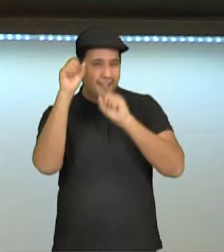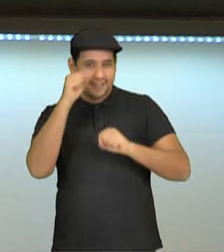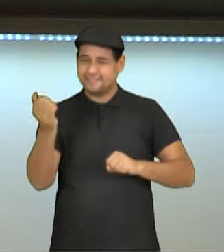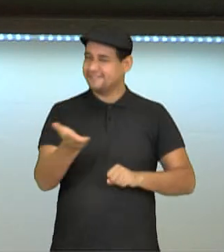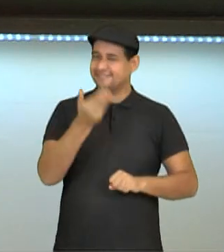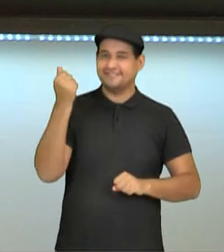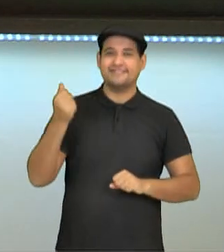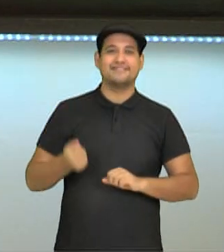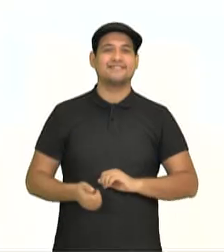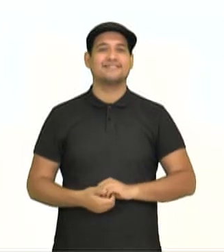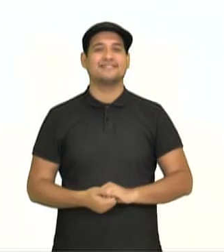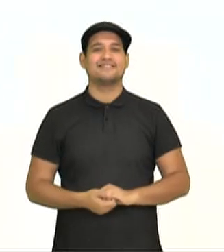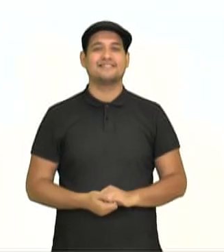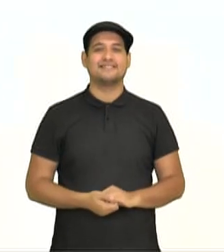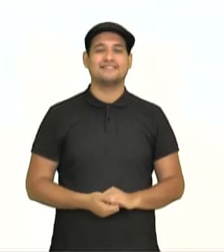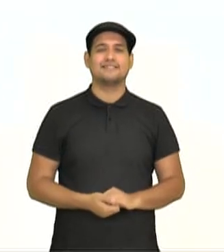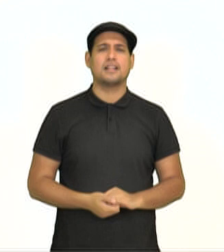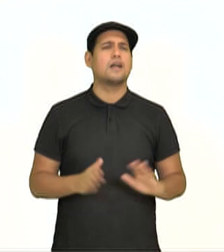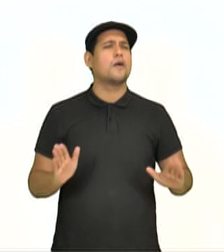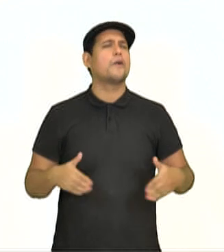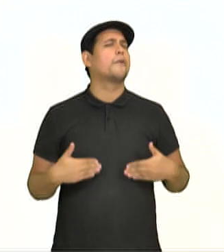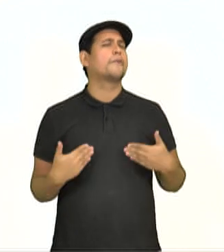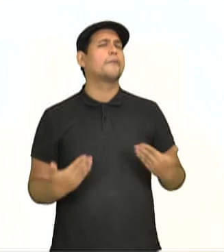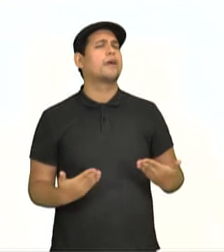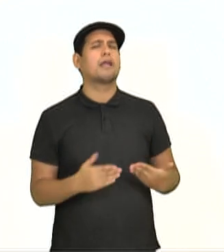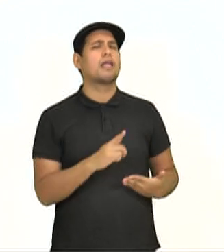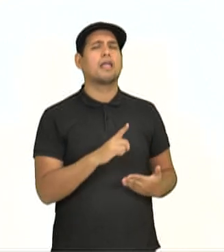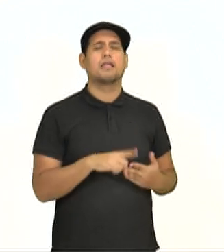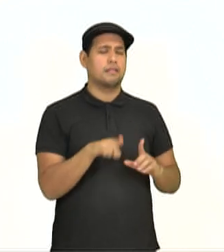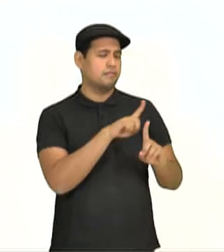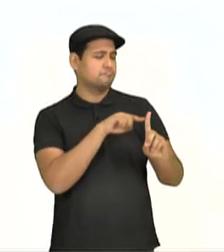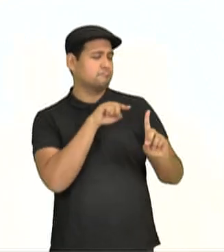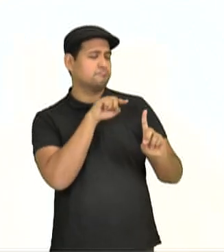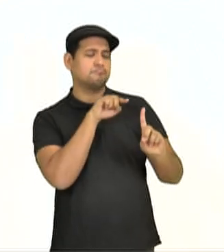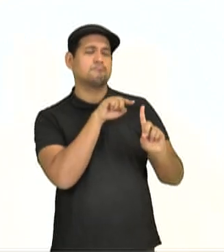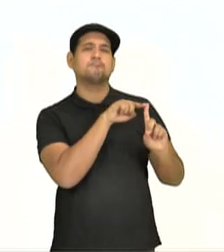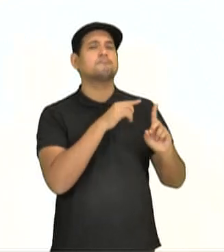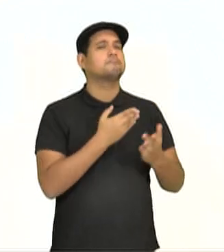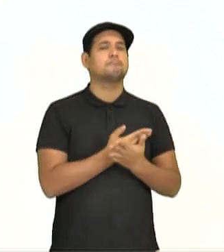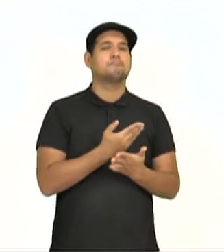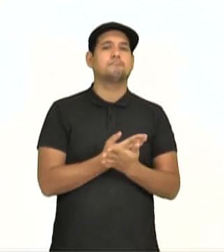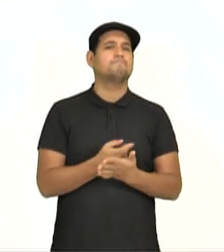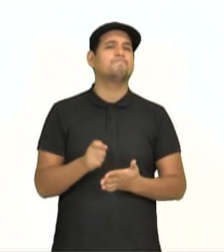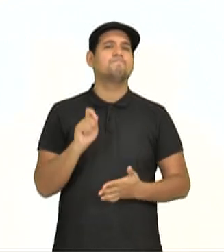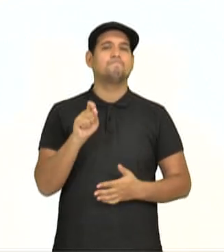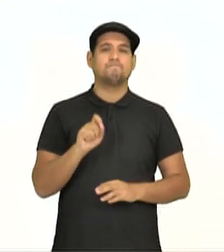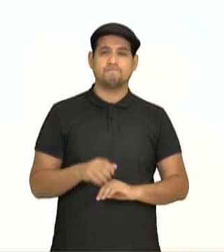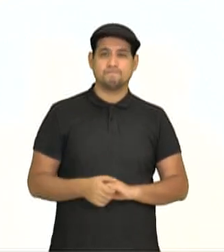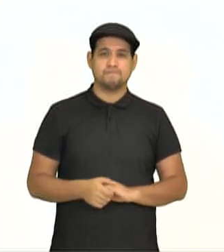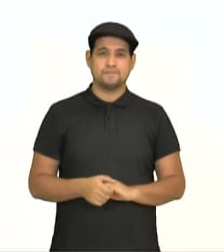lá? Quais são, então, os objetivos dessa aula?